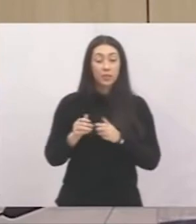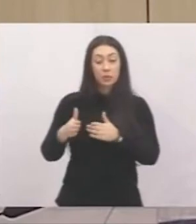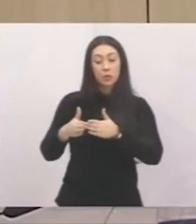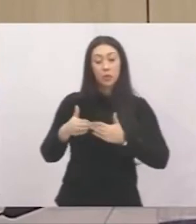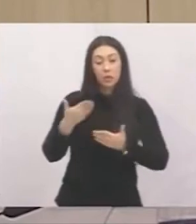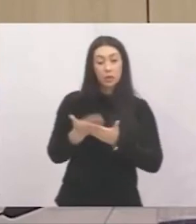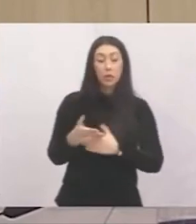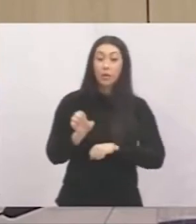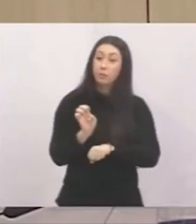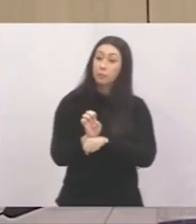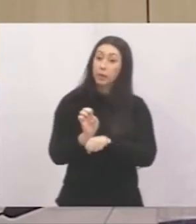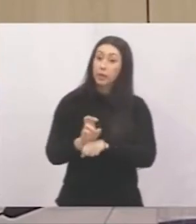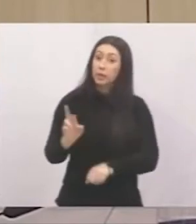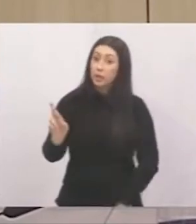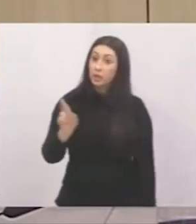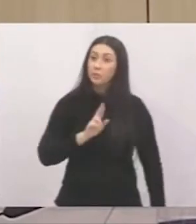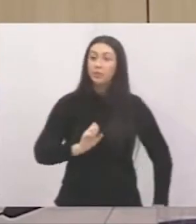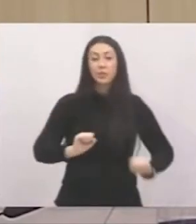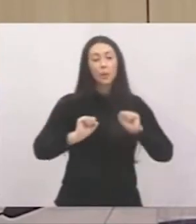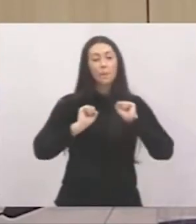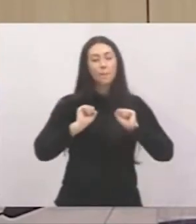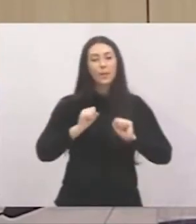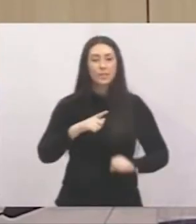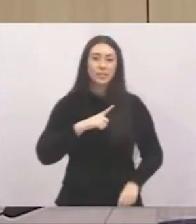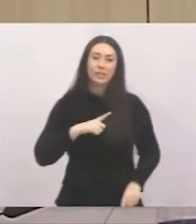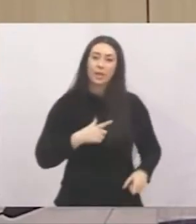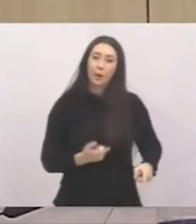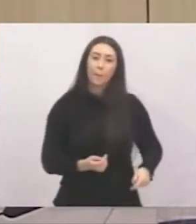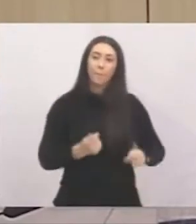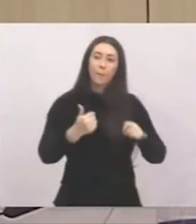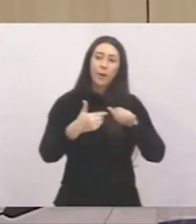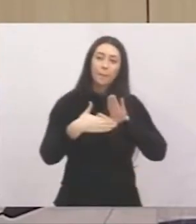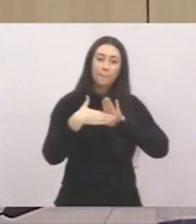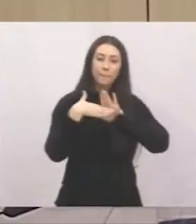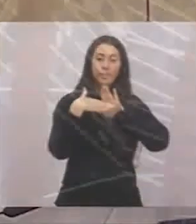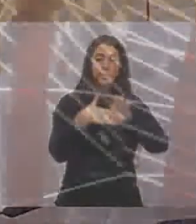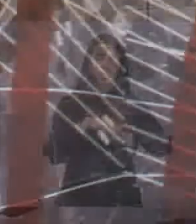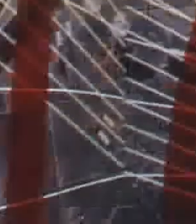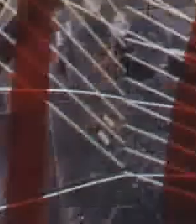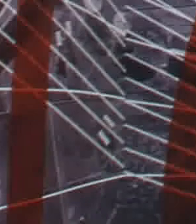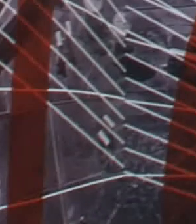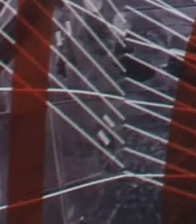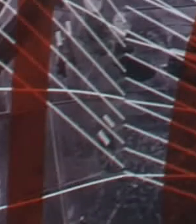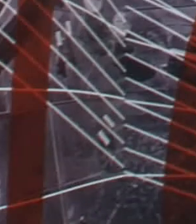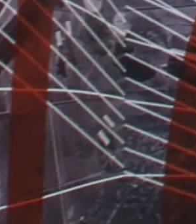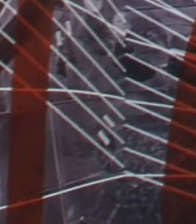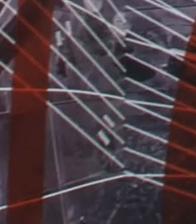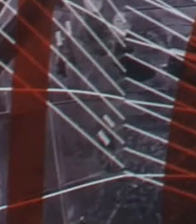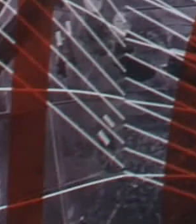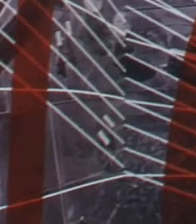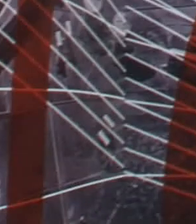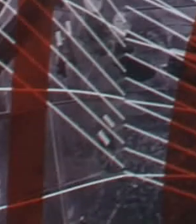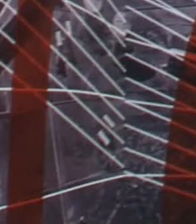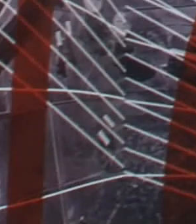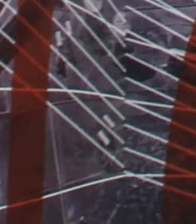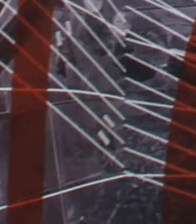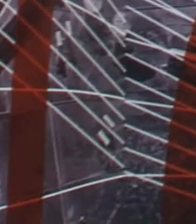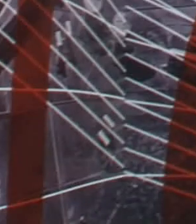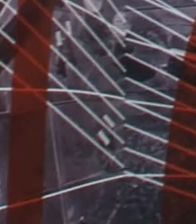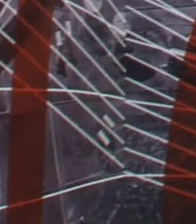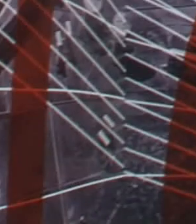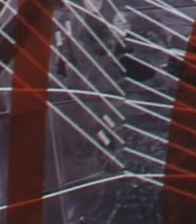esperamos aí ser atendido para que possa ter mais esse benefício ali para atender a população da nossa cidade de Jacareí o momento legislativo